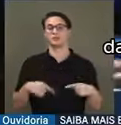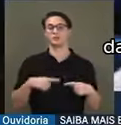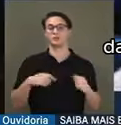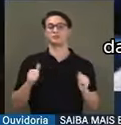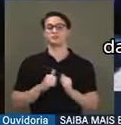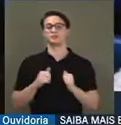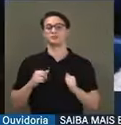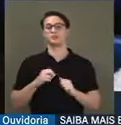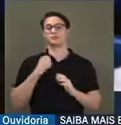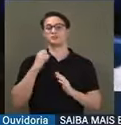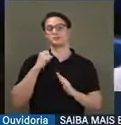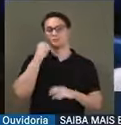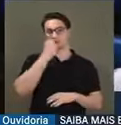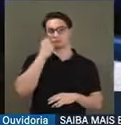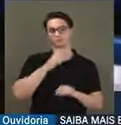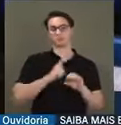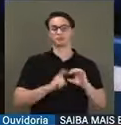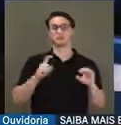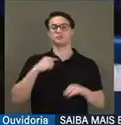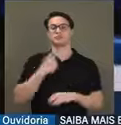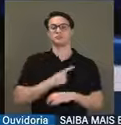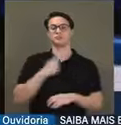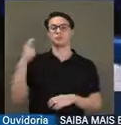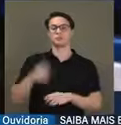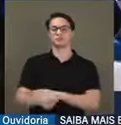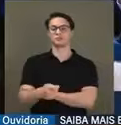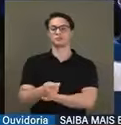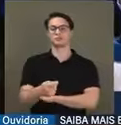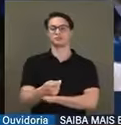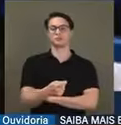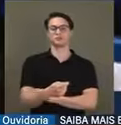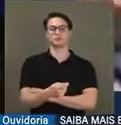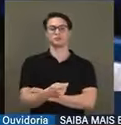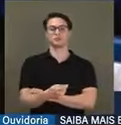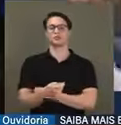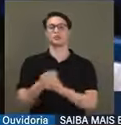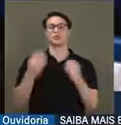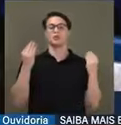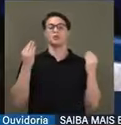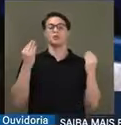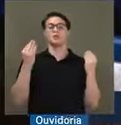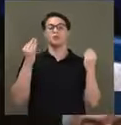senadores independentes, nós decidimos todos postar no X.